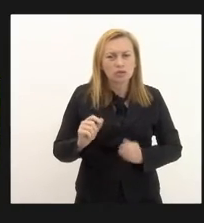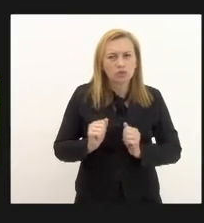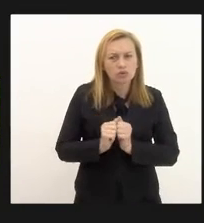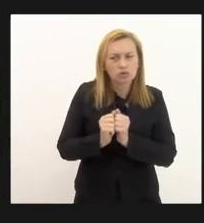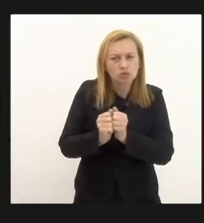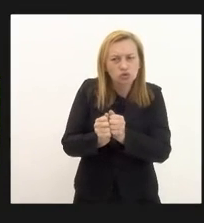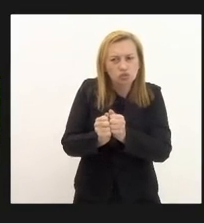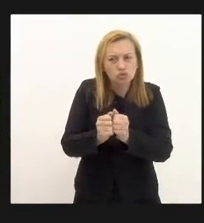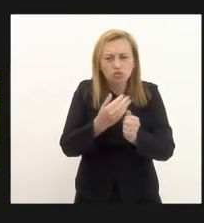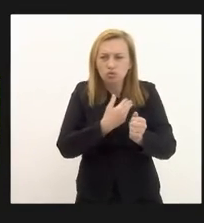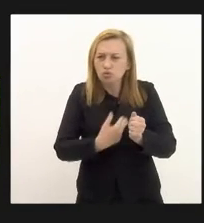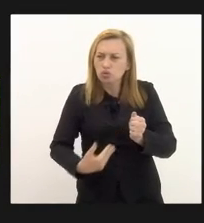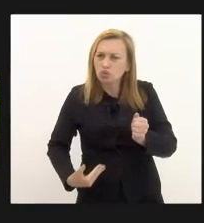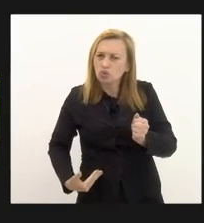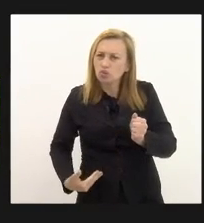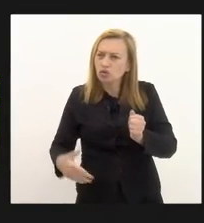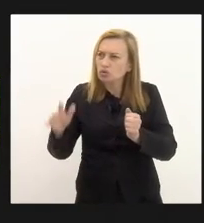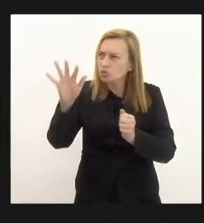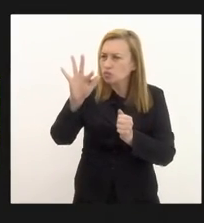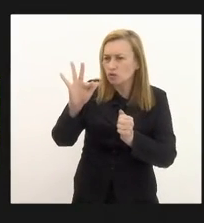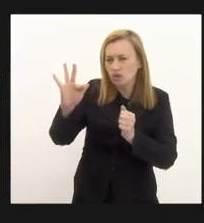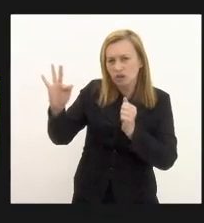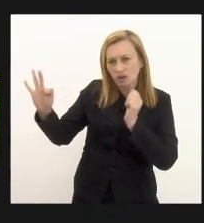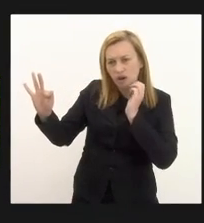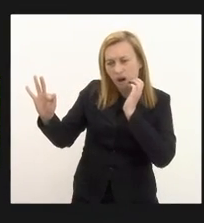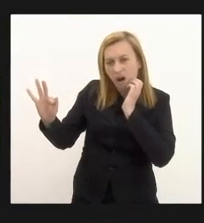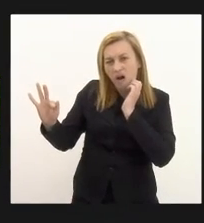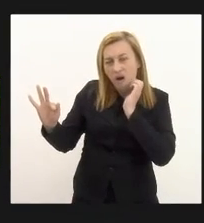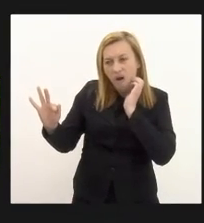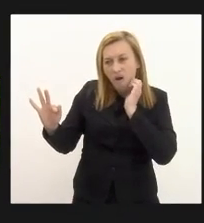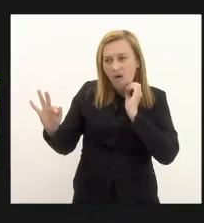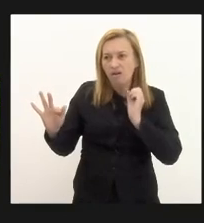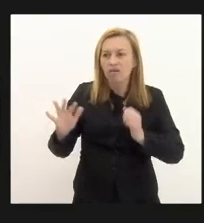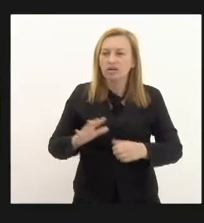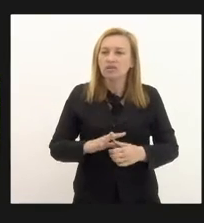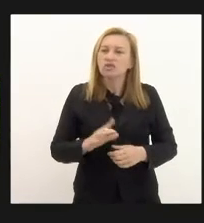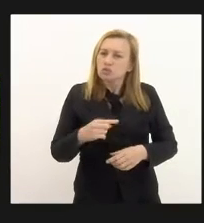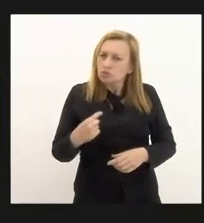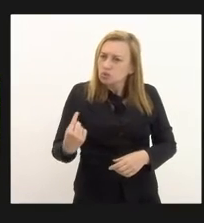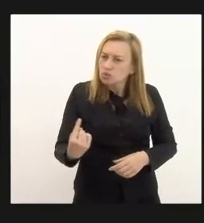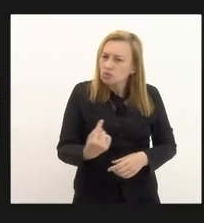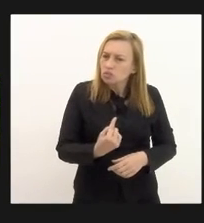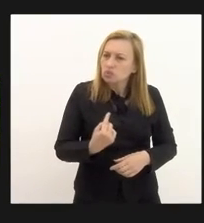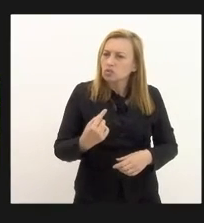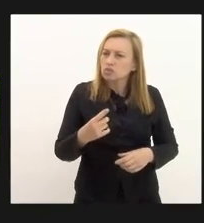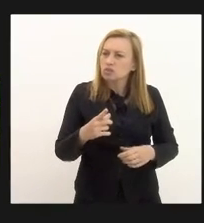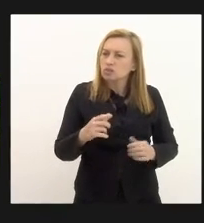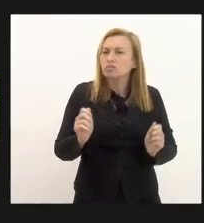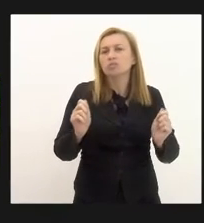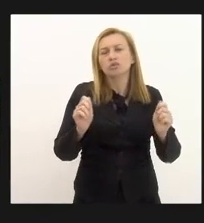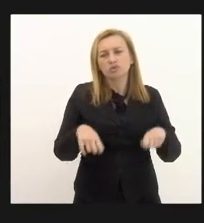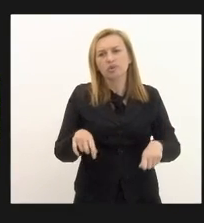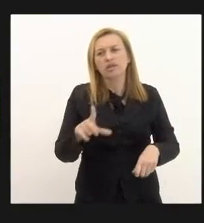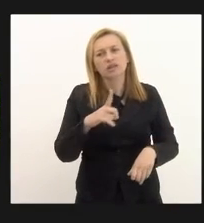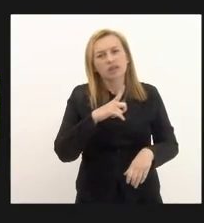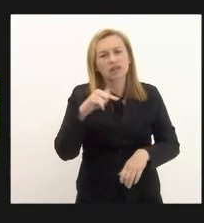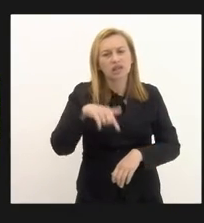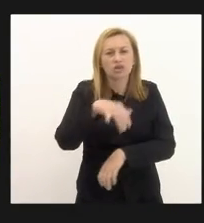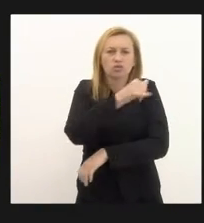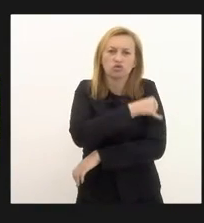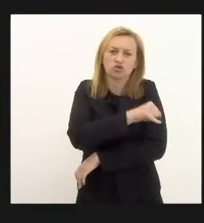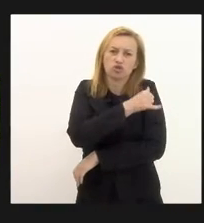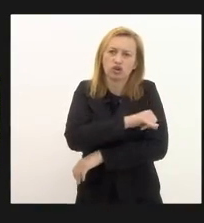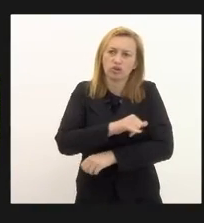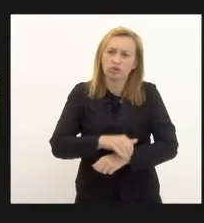linha alinhado politicamente ao governo federal nós teríamos nessa possibilidade aqui no Rio de